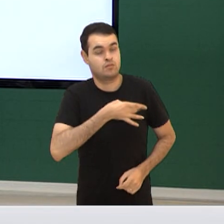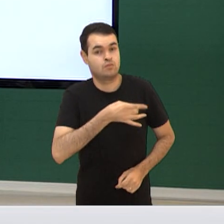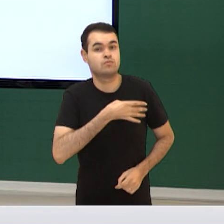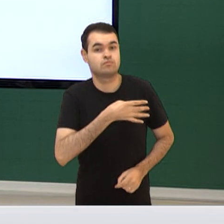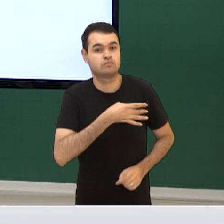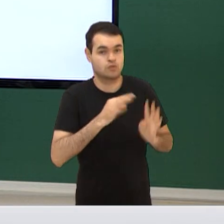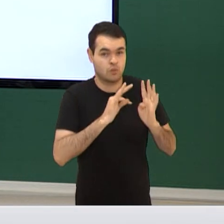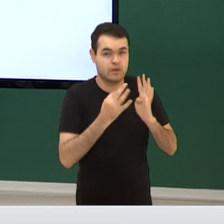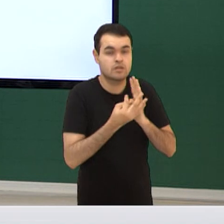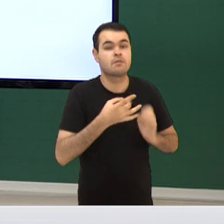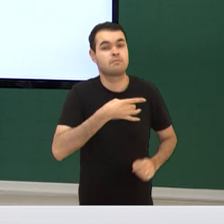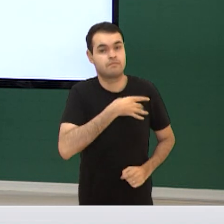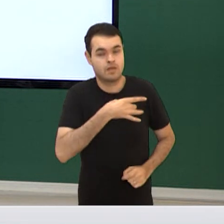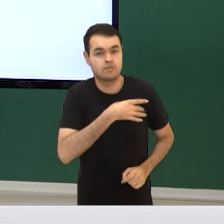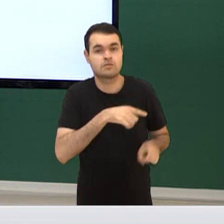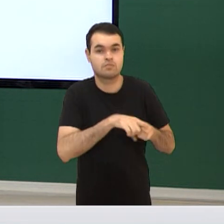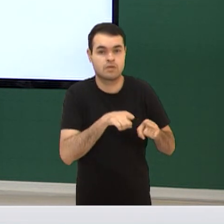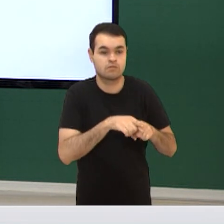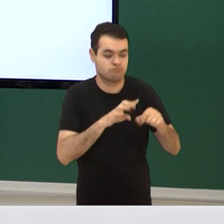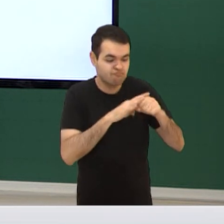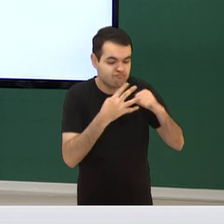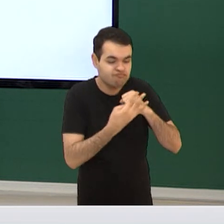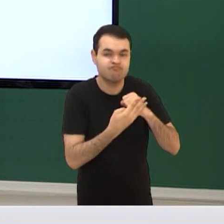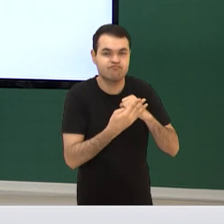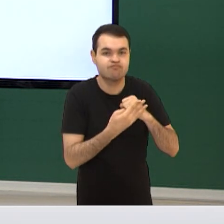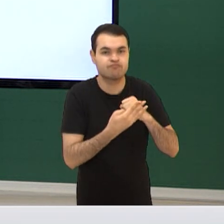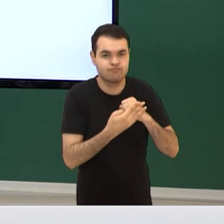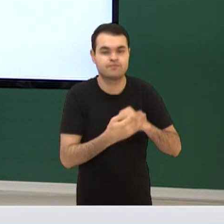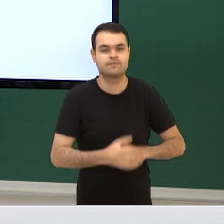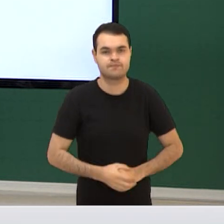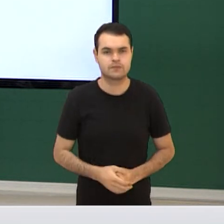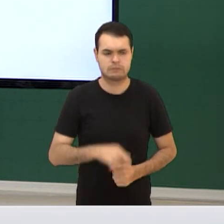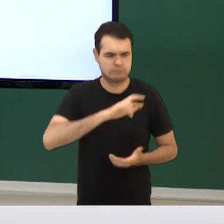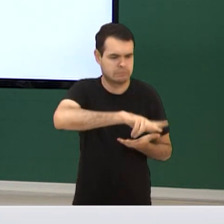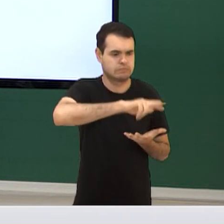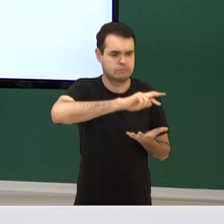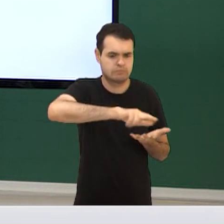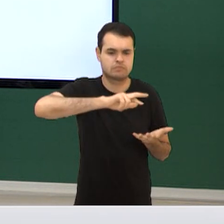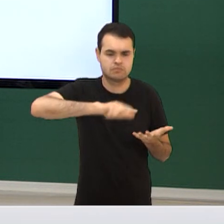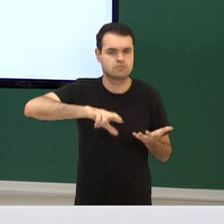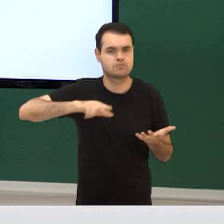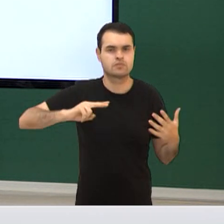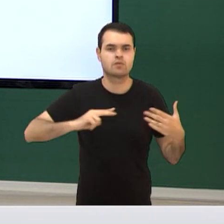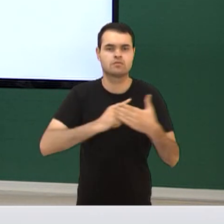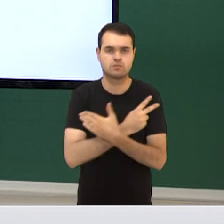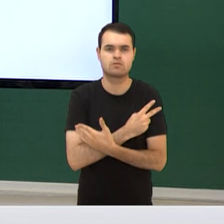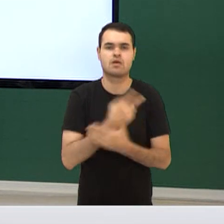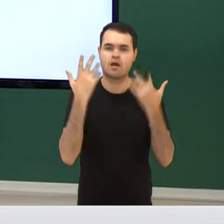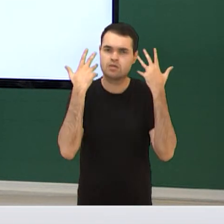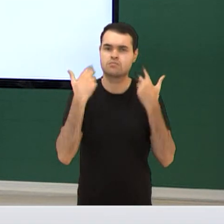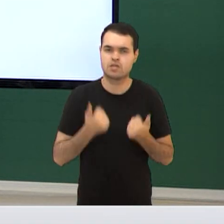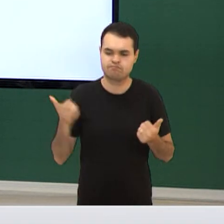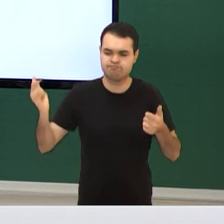Então, são várias das situações que estão fazendo com que esses animais sejam